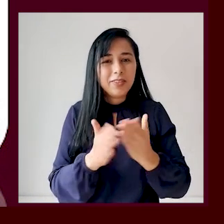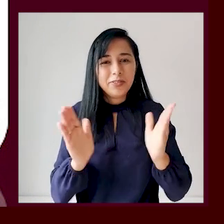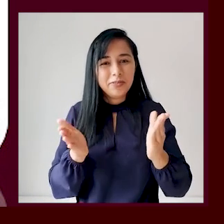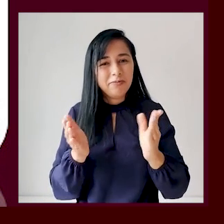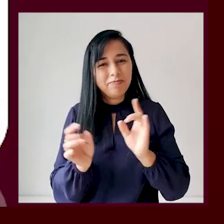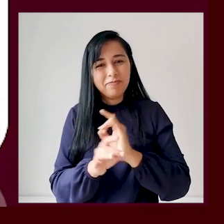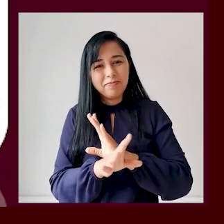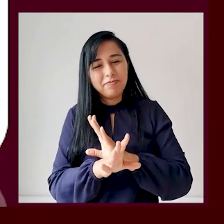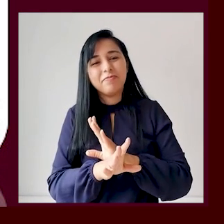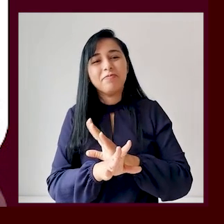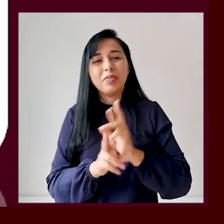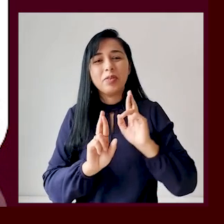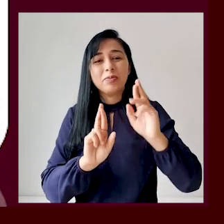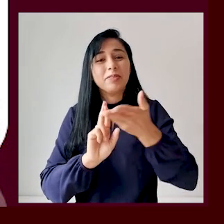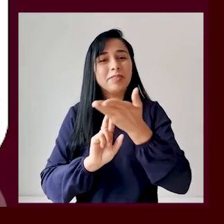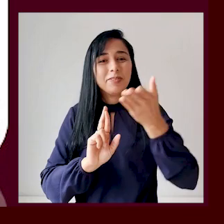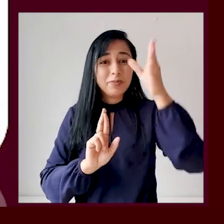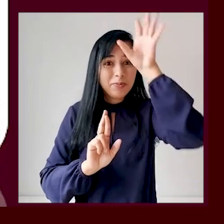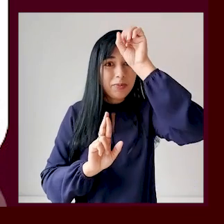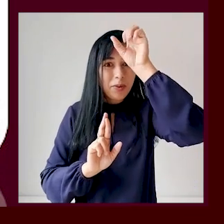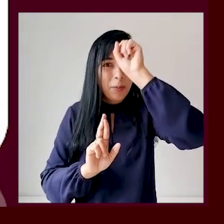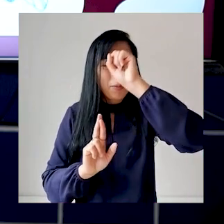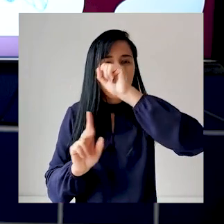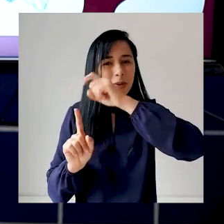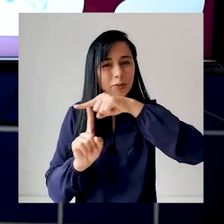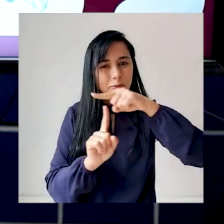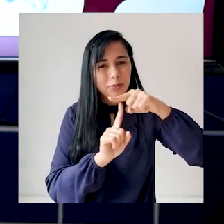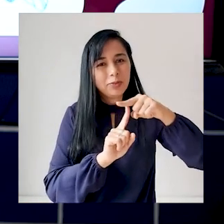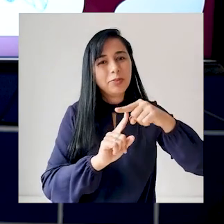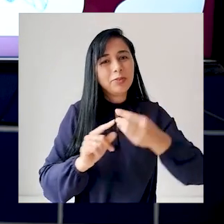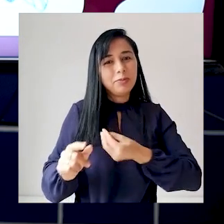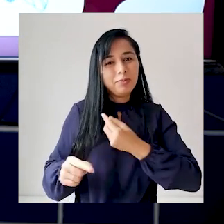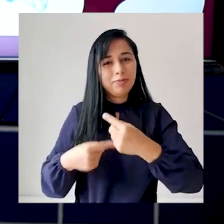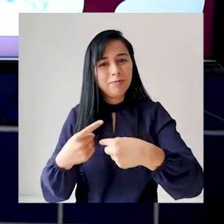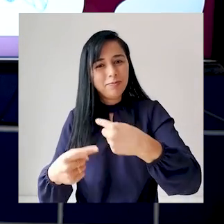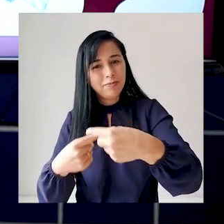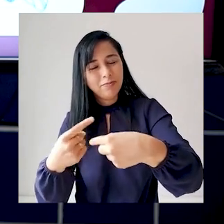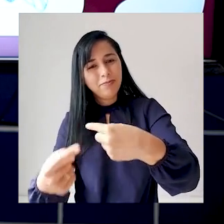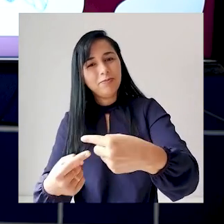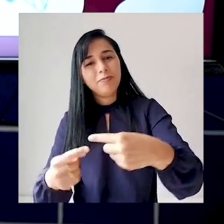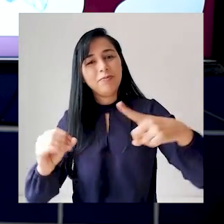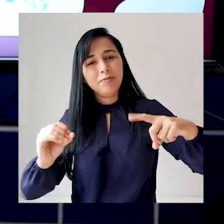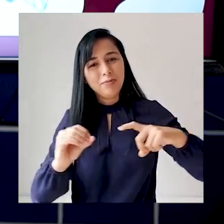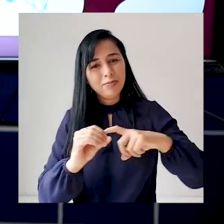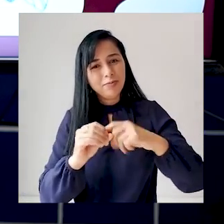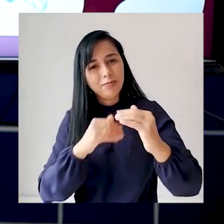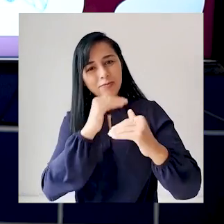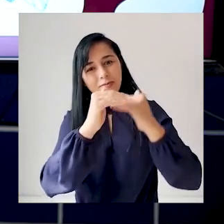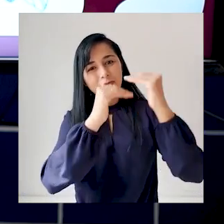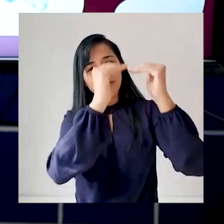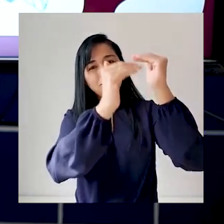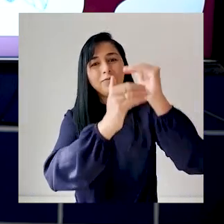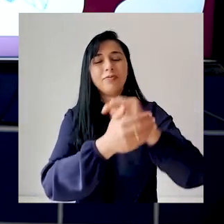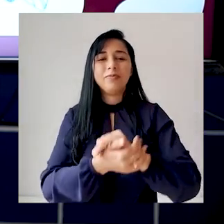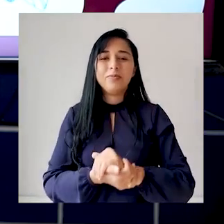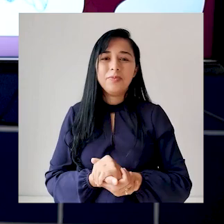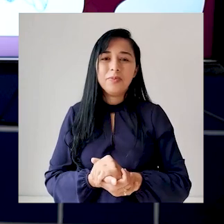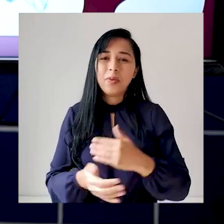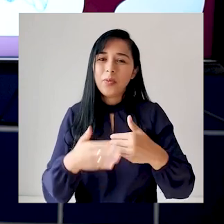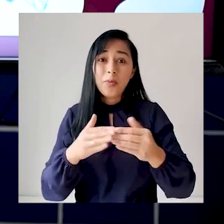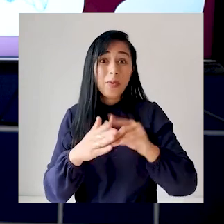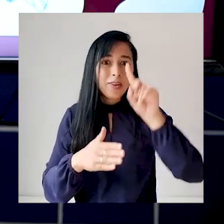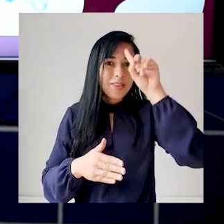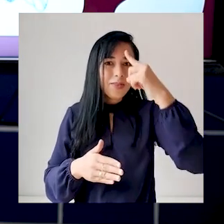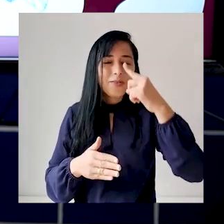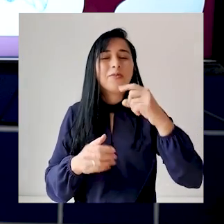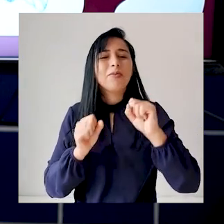aula de hoje e eu espero que vocês tenham aprendido sobre os tipos de reprodução, fecundação e desenvolvimento.